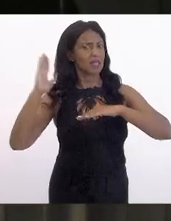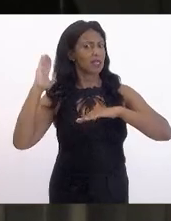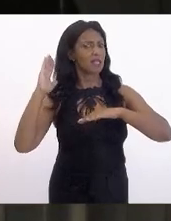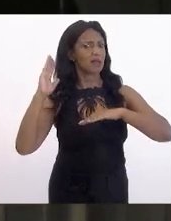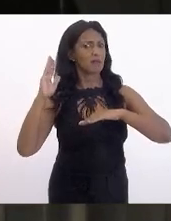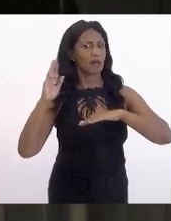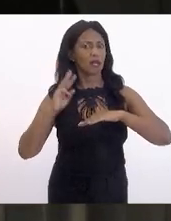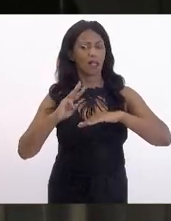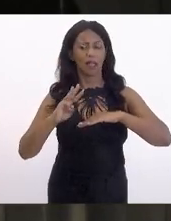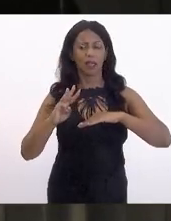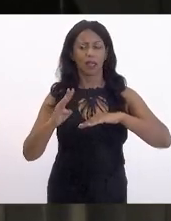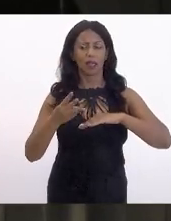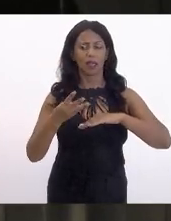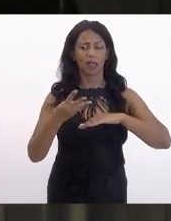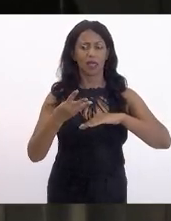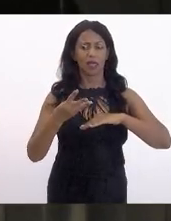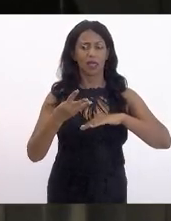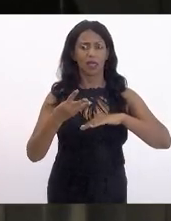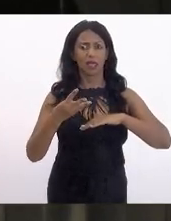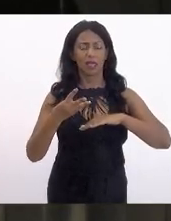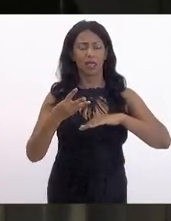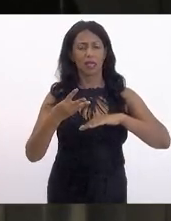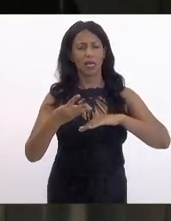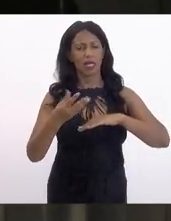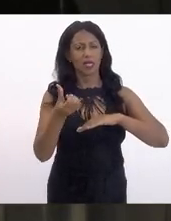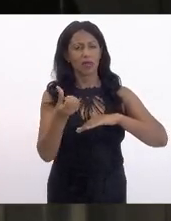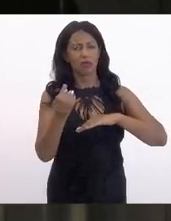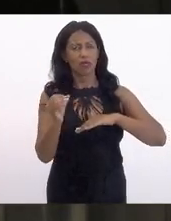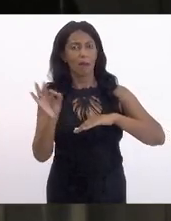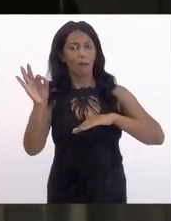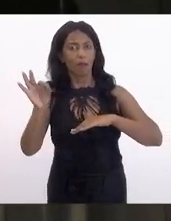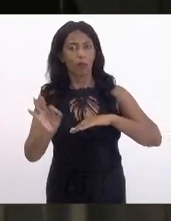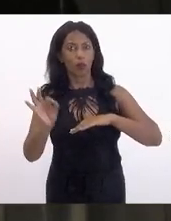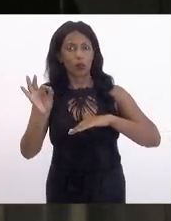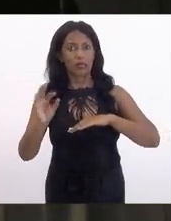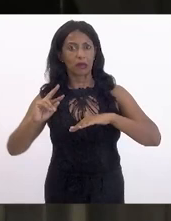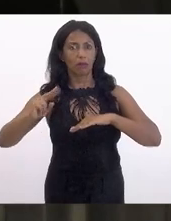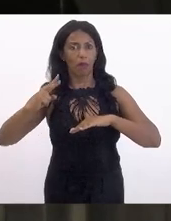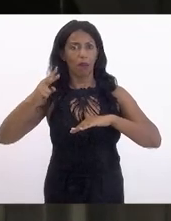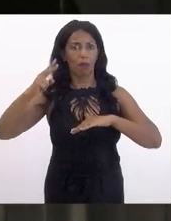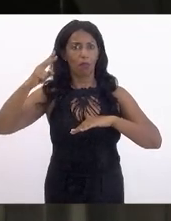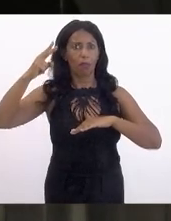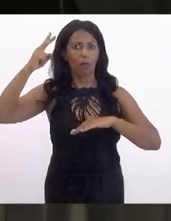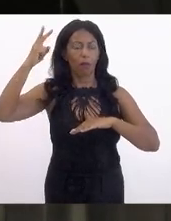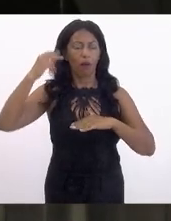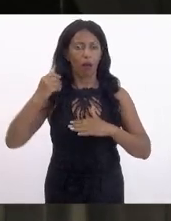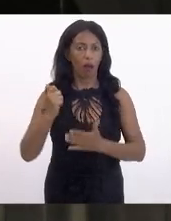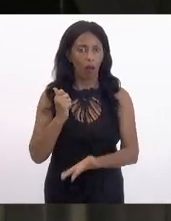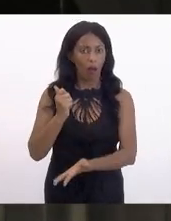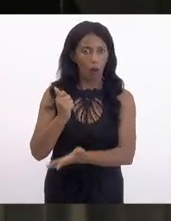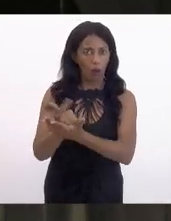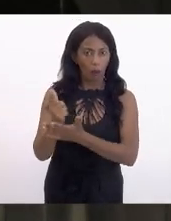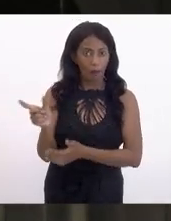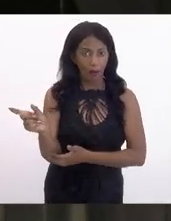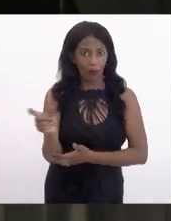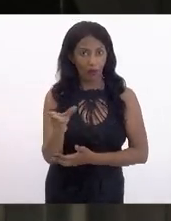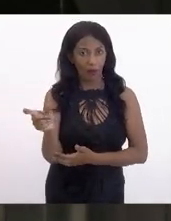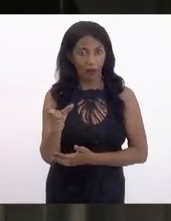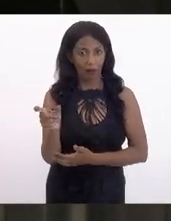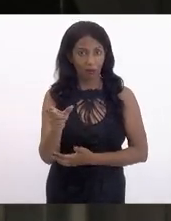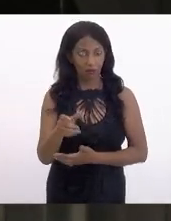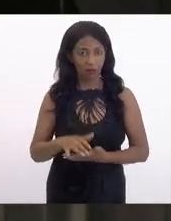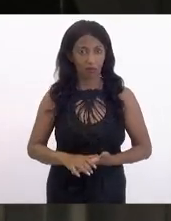de trezentos e sessenta por cento Isto é comprar com cartão de